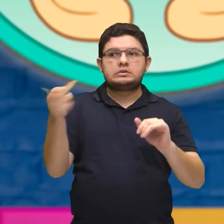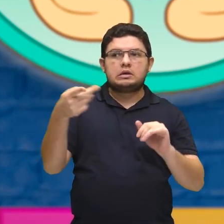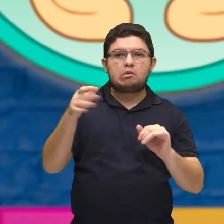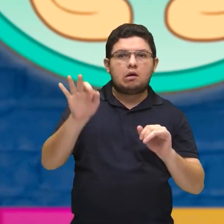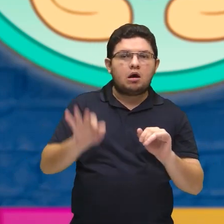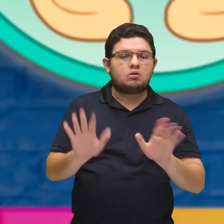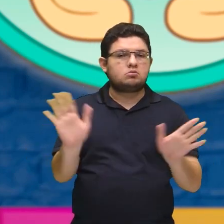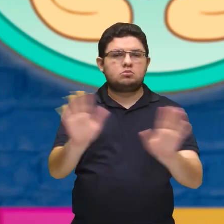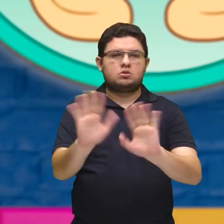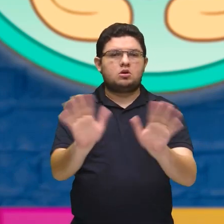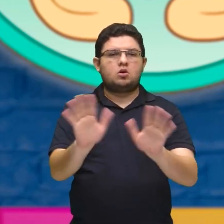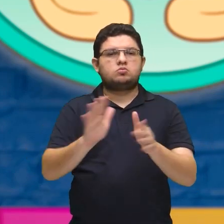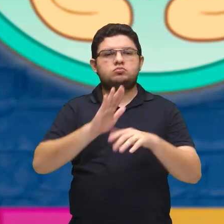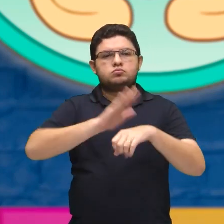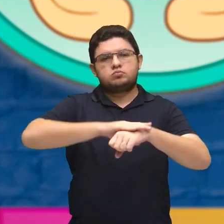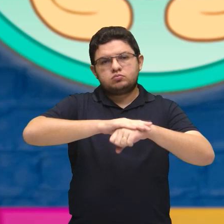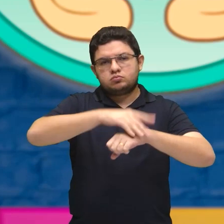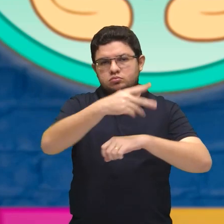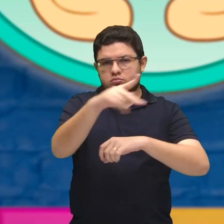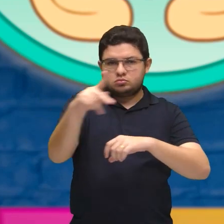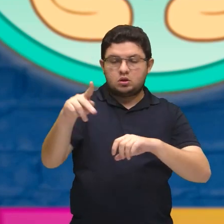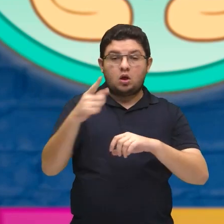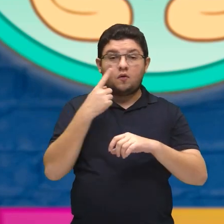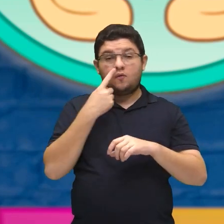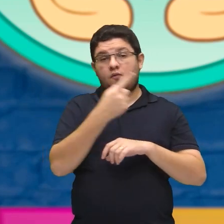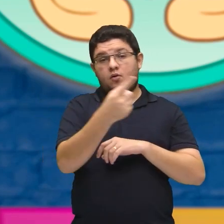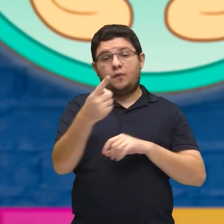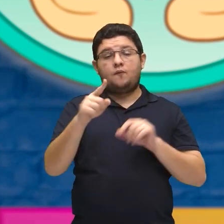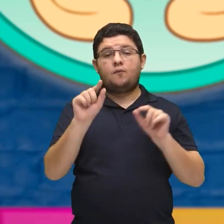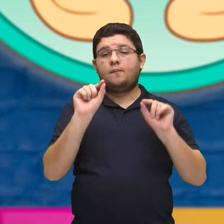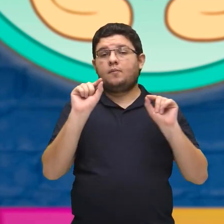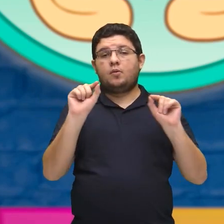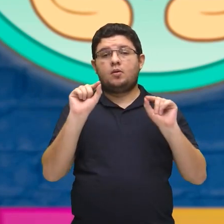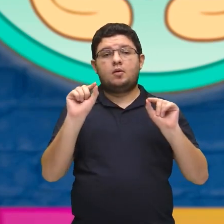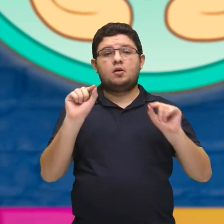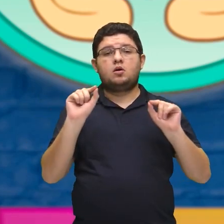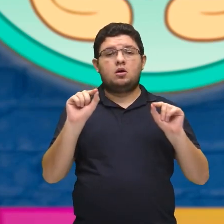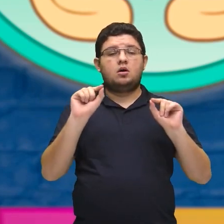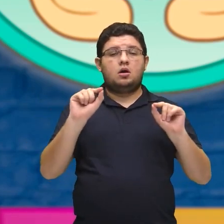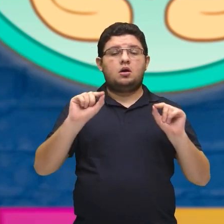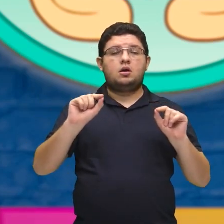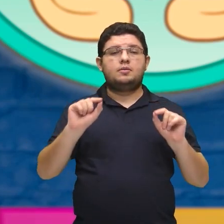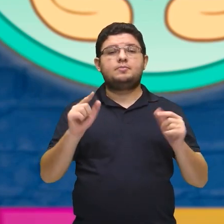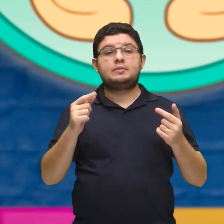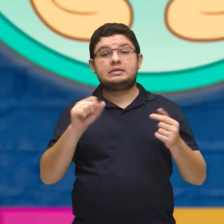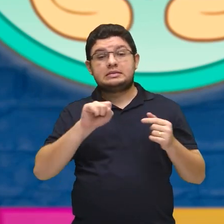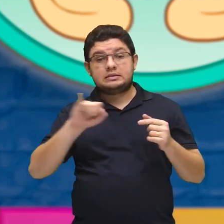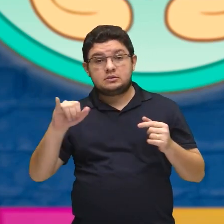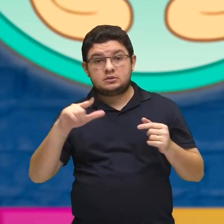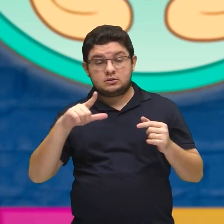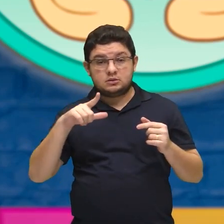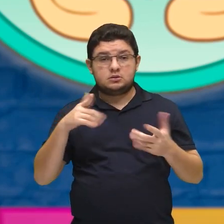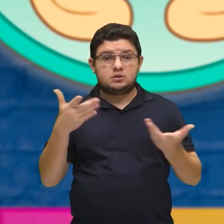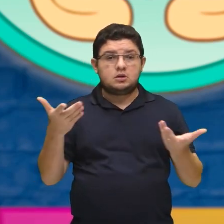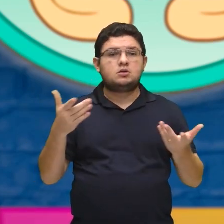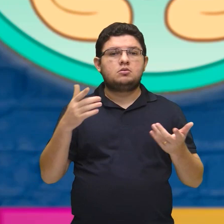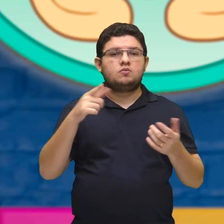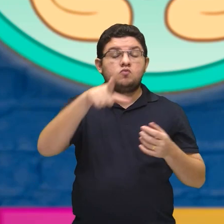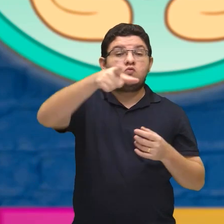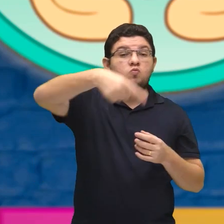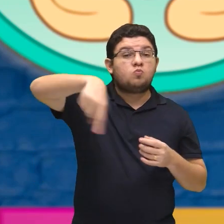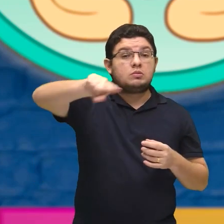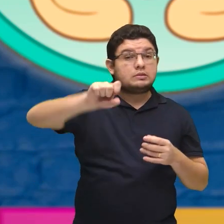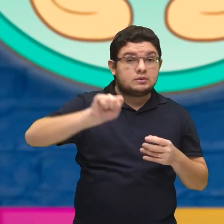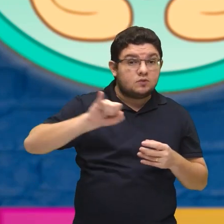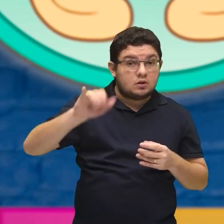errado. A gente só precisa verificar com vocês se deu para entender,